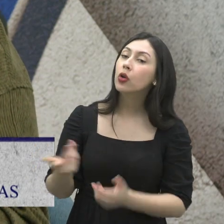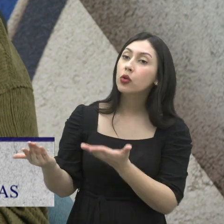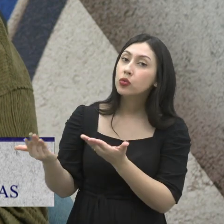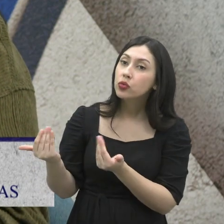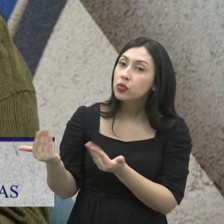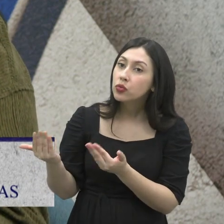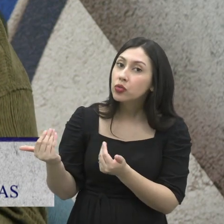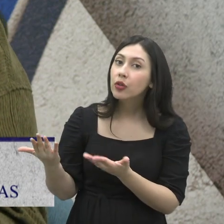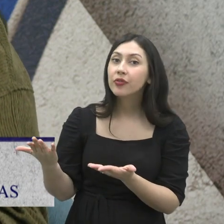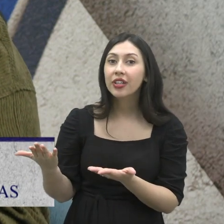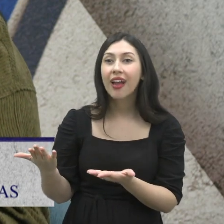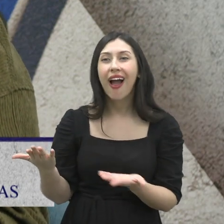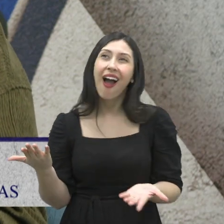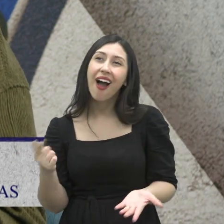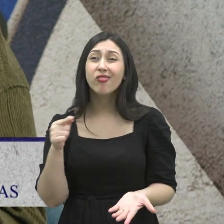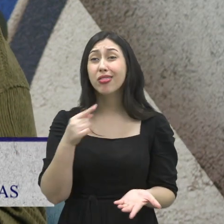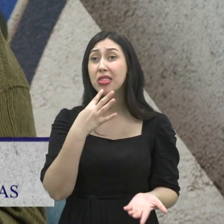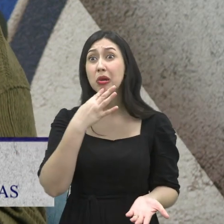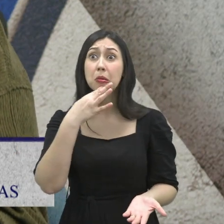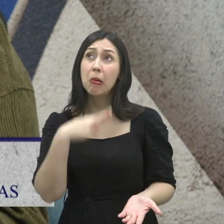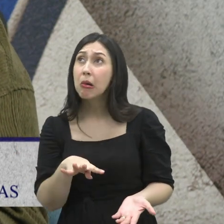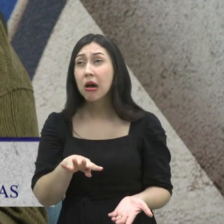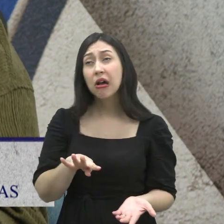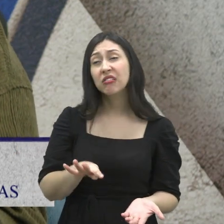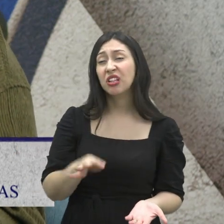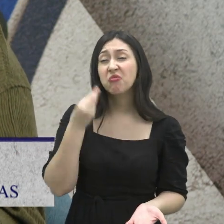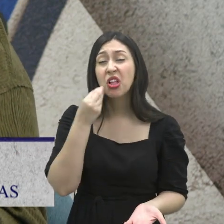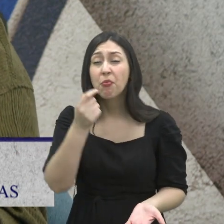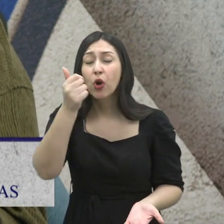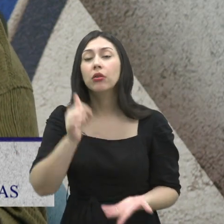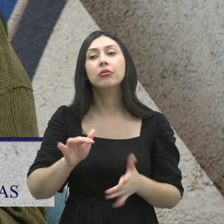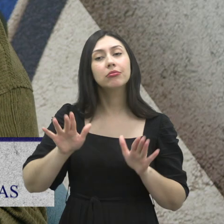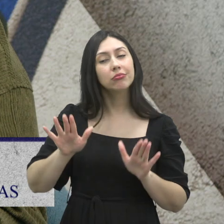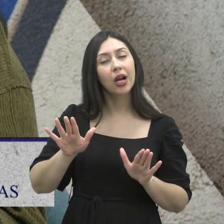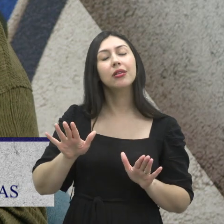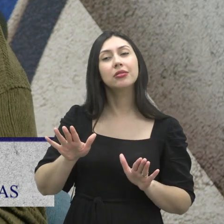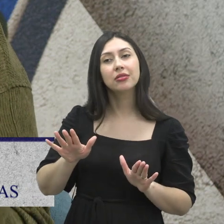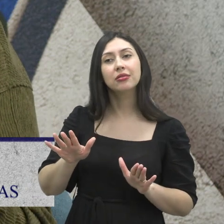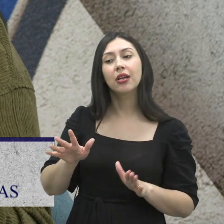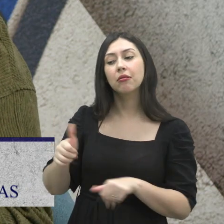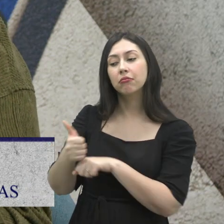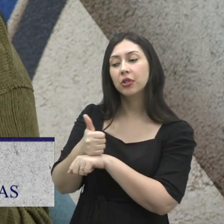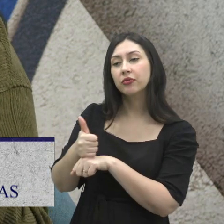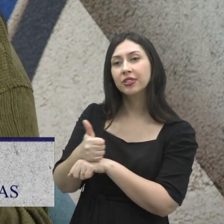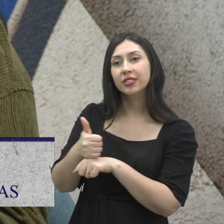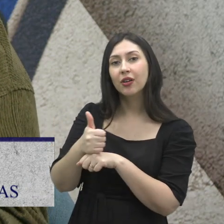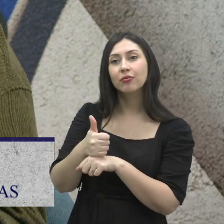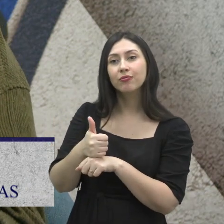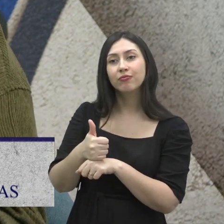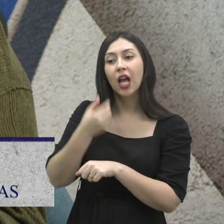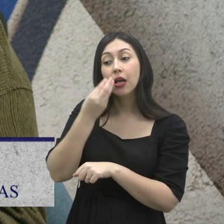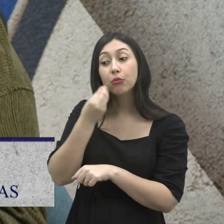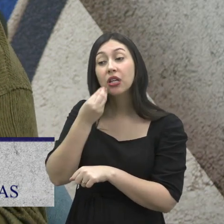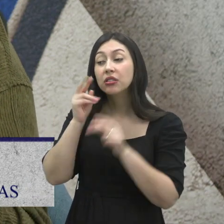jovem, tem muitos que falam, você ainda não conheceu o verdadeiro lado da profissão, mas eu acredito que o verdadeiro lado da profissão é aquilo que a gente